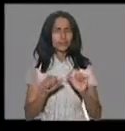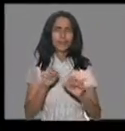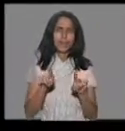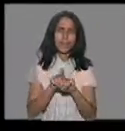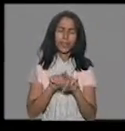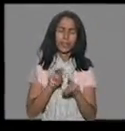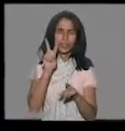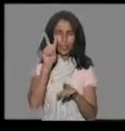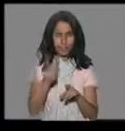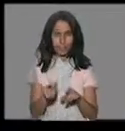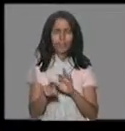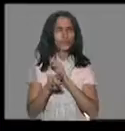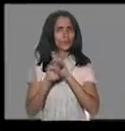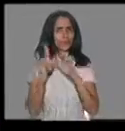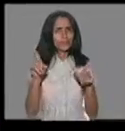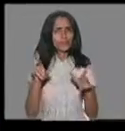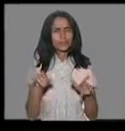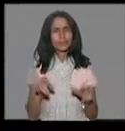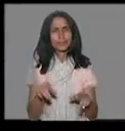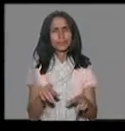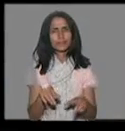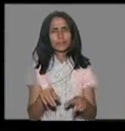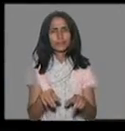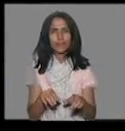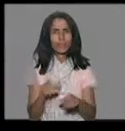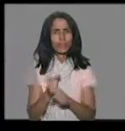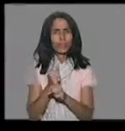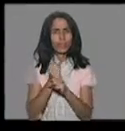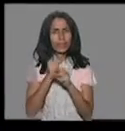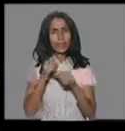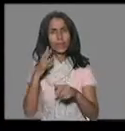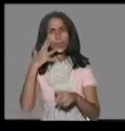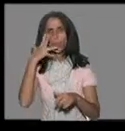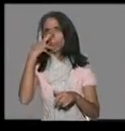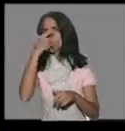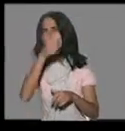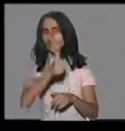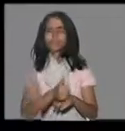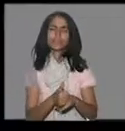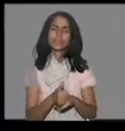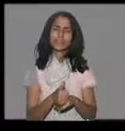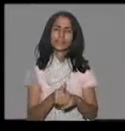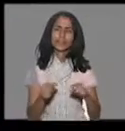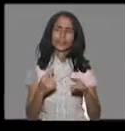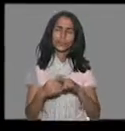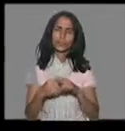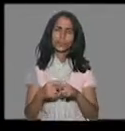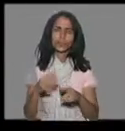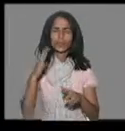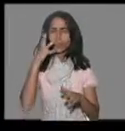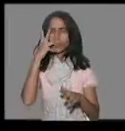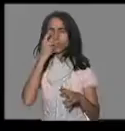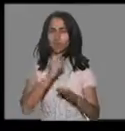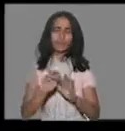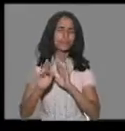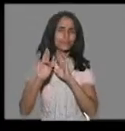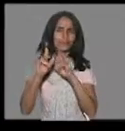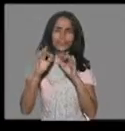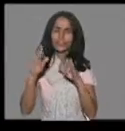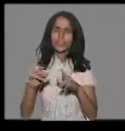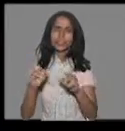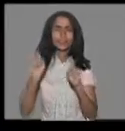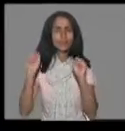olhar a nossa a nossa construção da beleza sabe porque a beleza da cidade um monte de maneiras